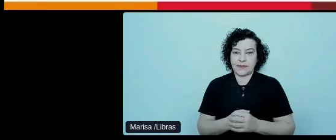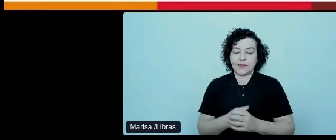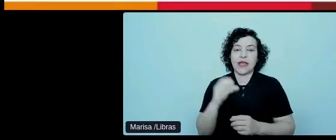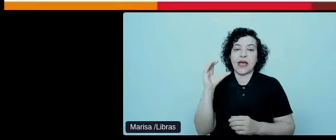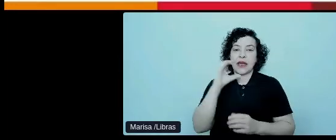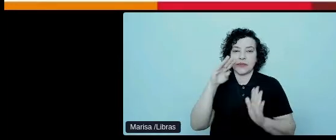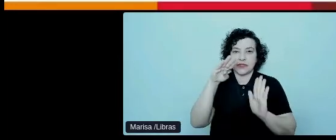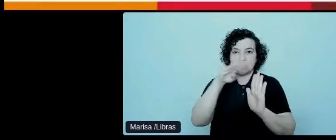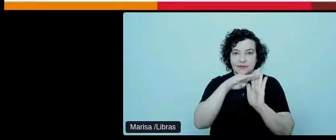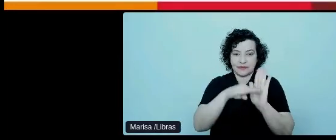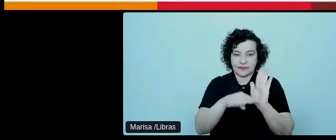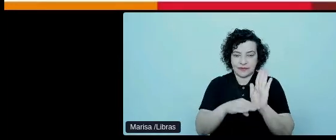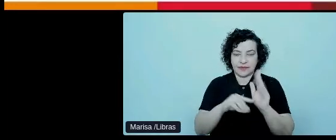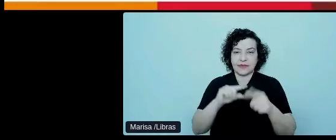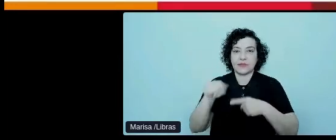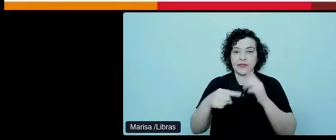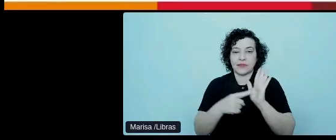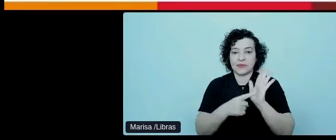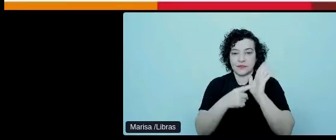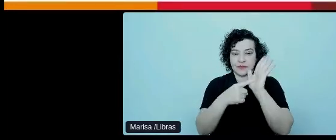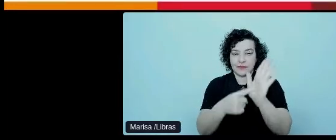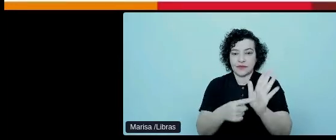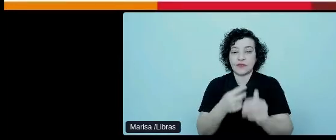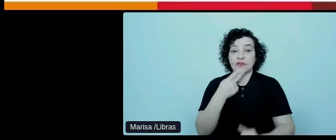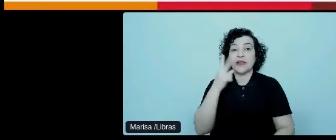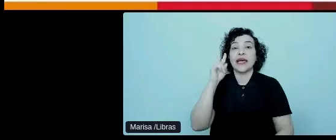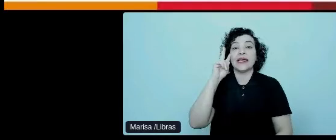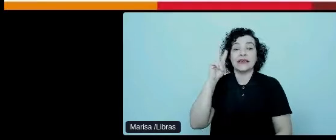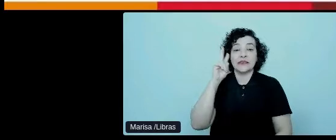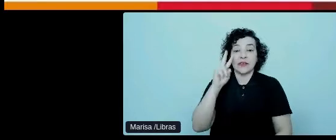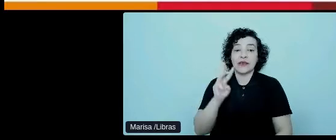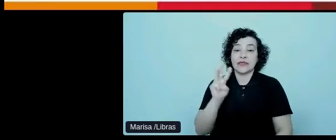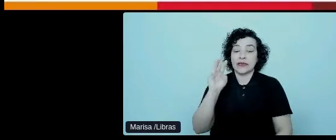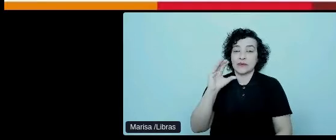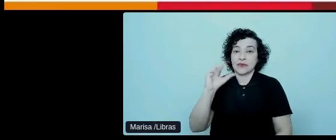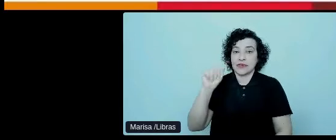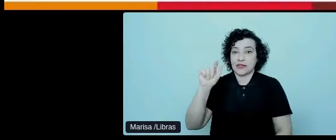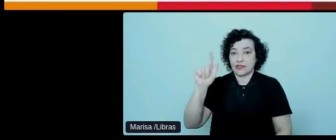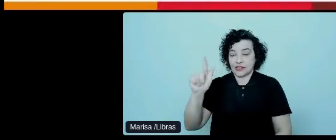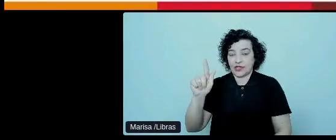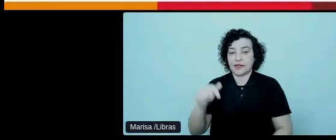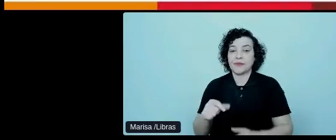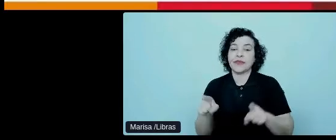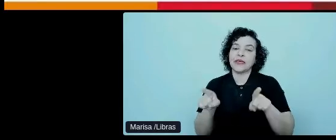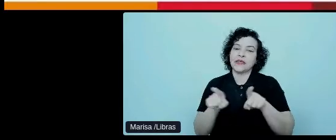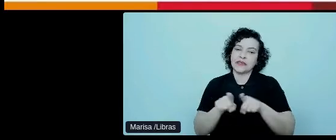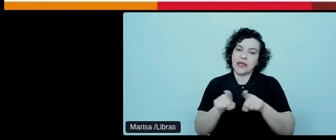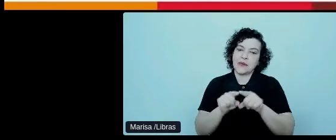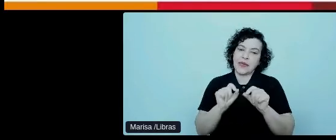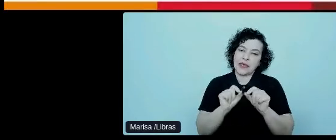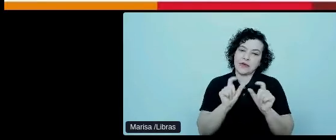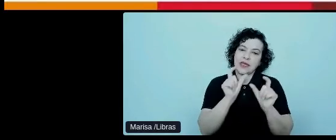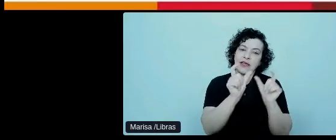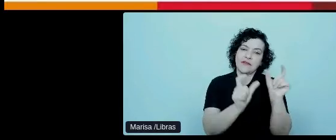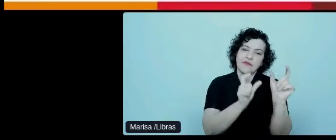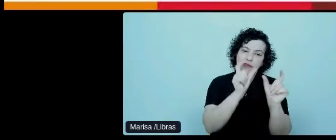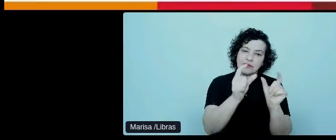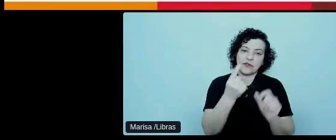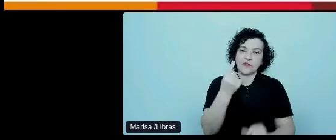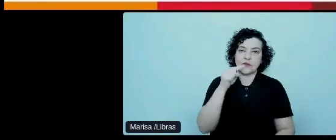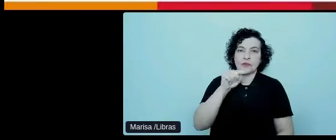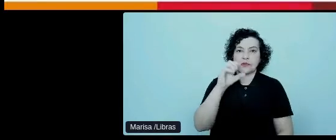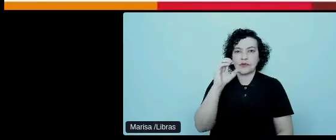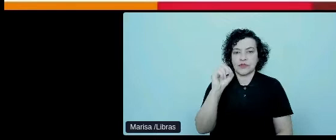rapidamente para a gente poder nos apresentar. A gente vai falar a história da WCAG, nós vamos falar, então, das versões 1.0,